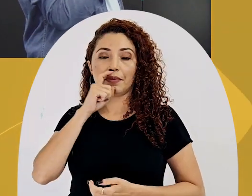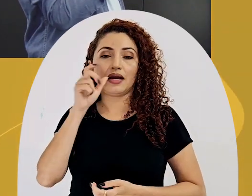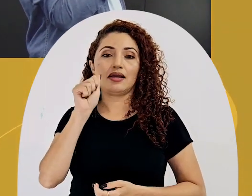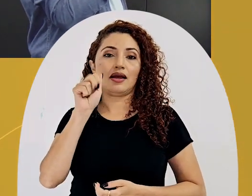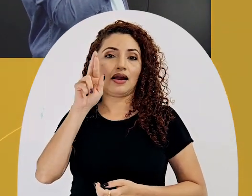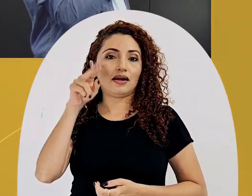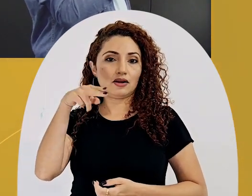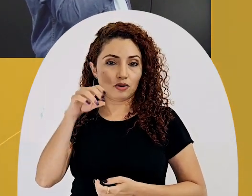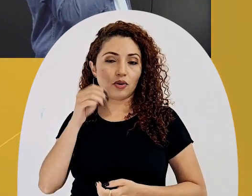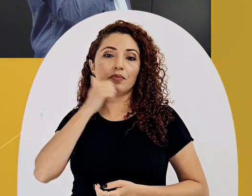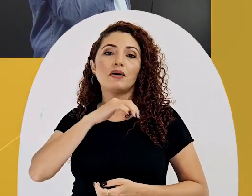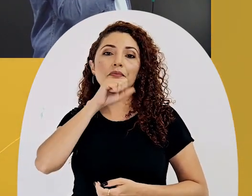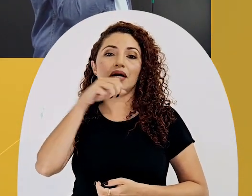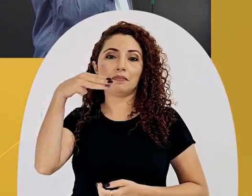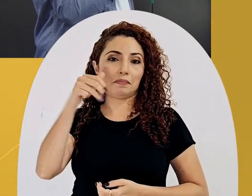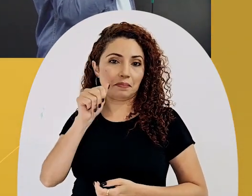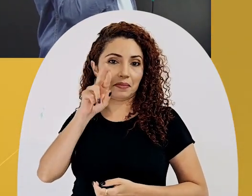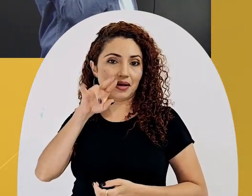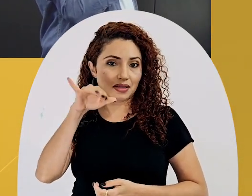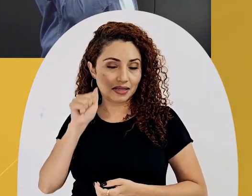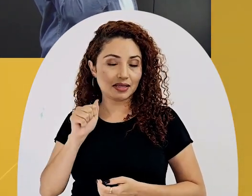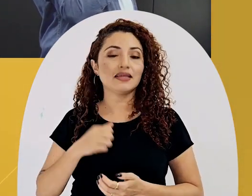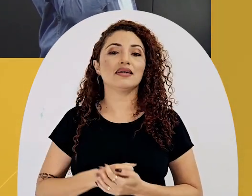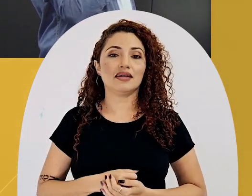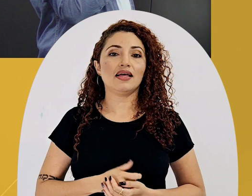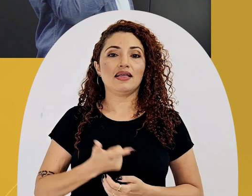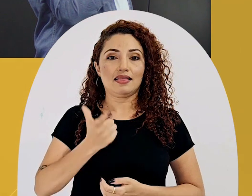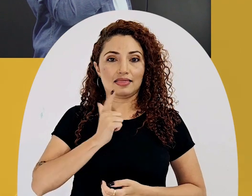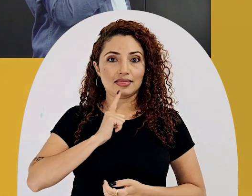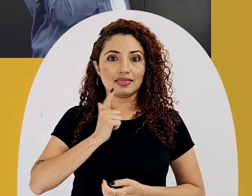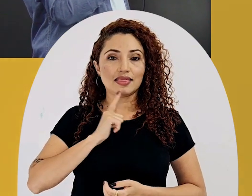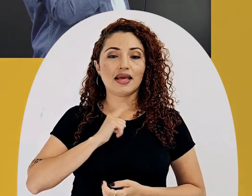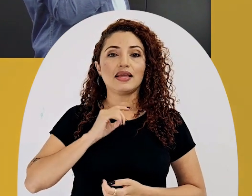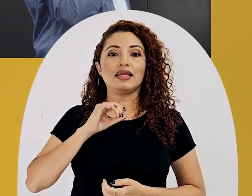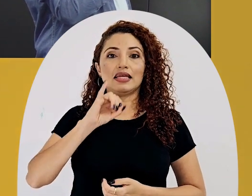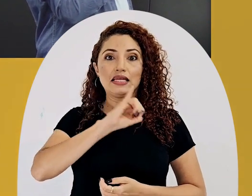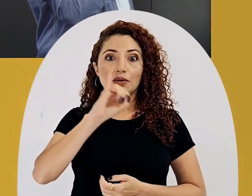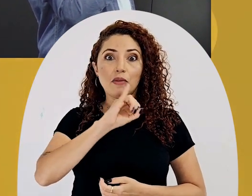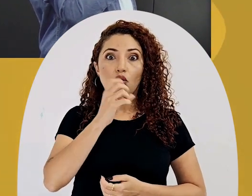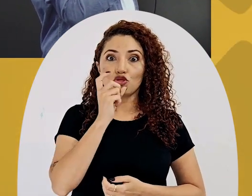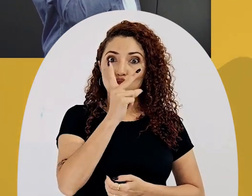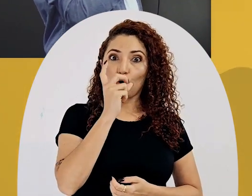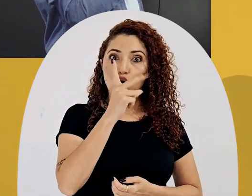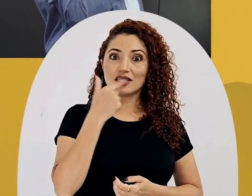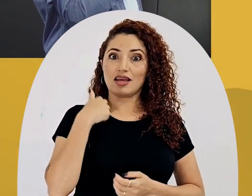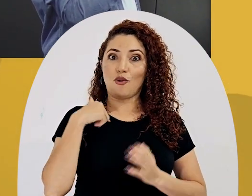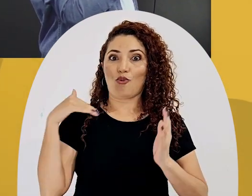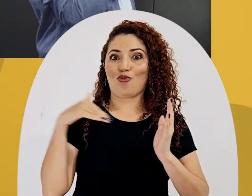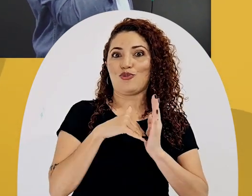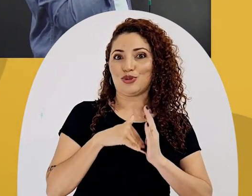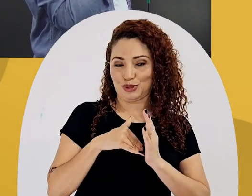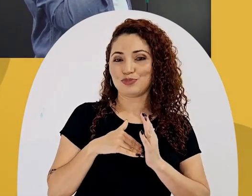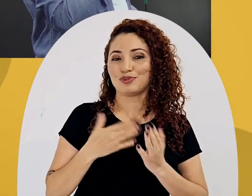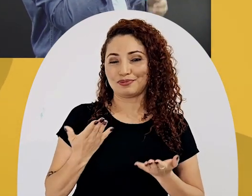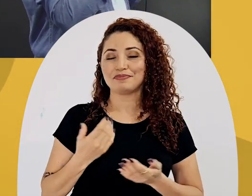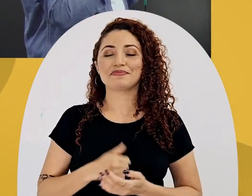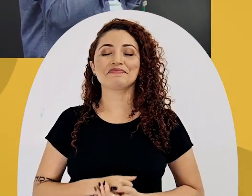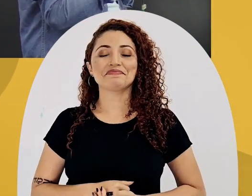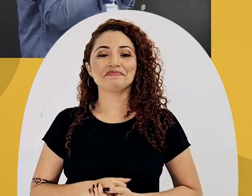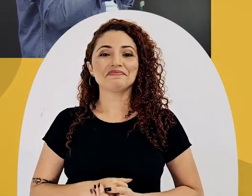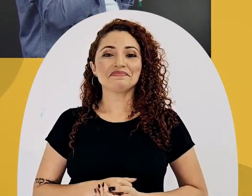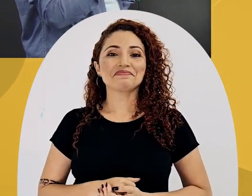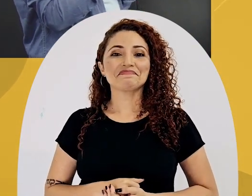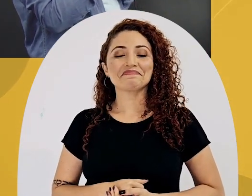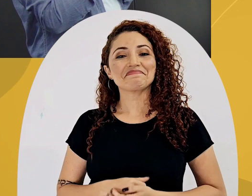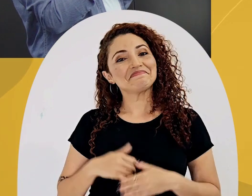Maria. Sou filho caçula de 12 irmãos, né? E, bom, voltando, né,